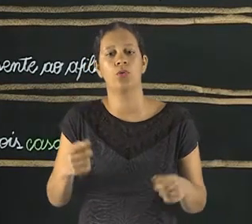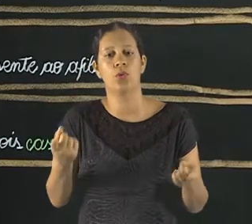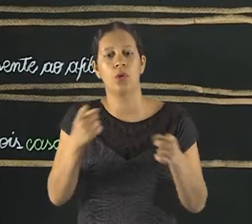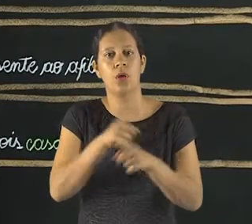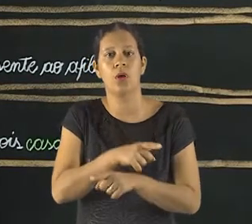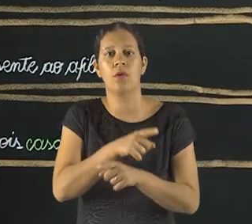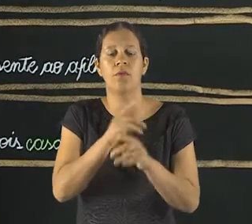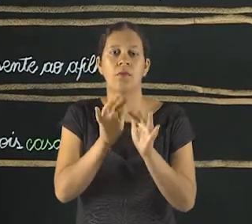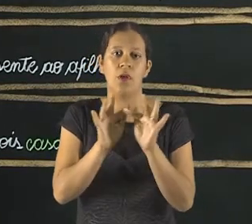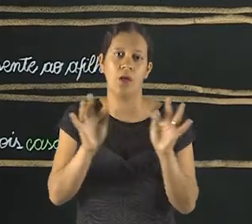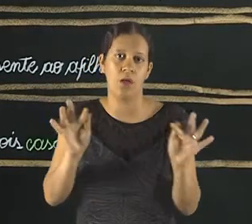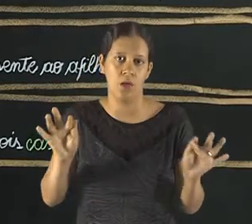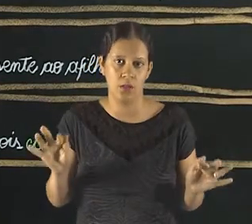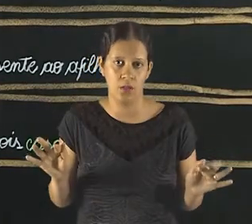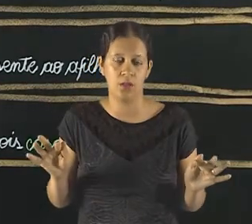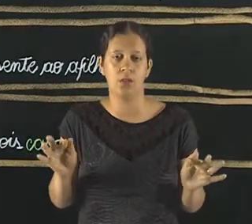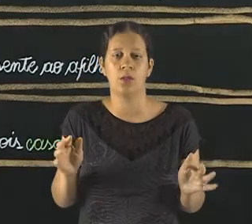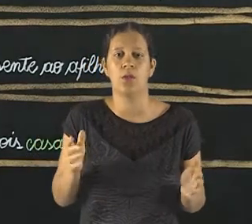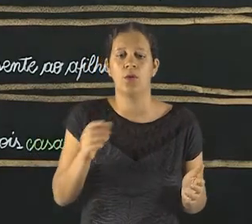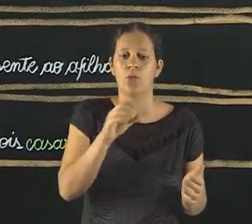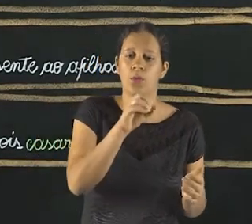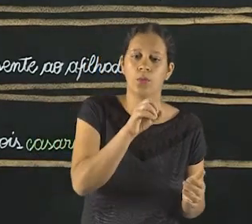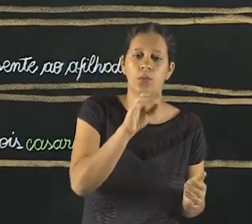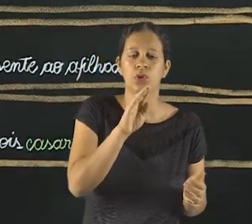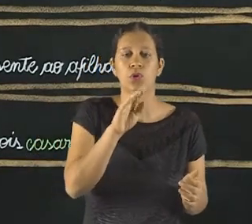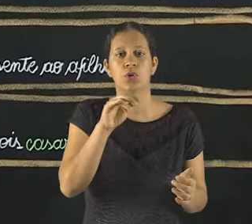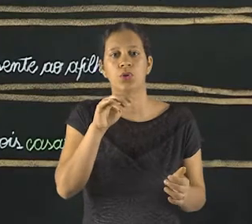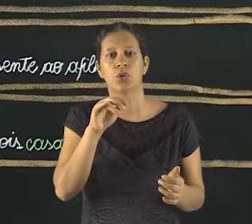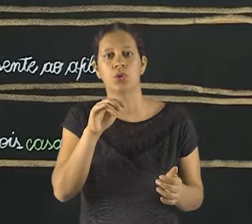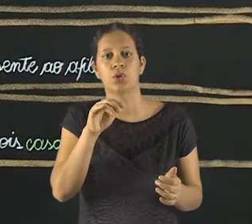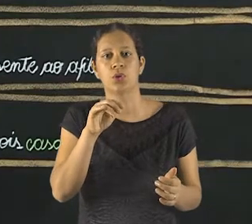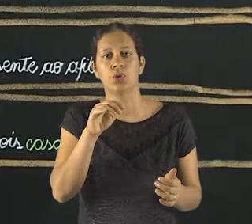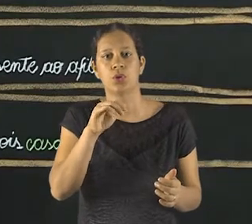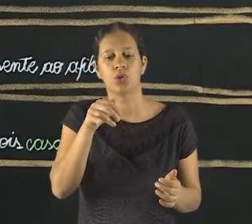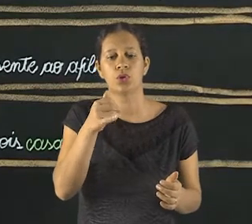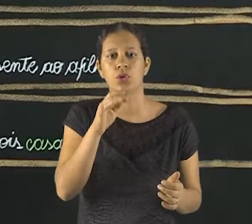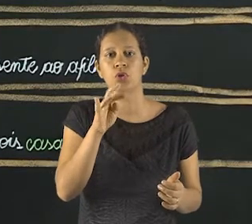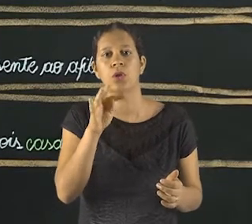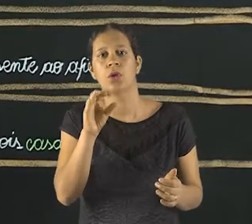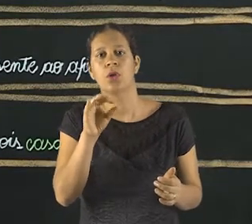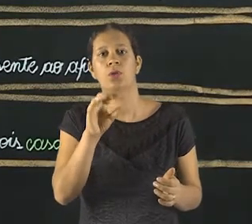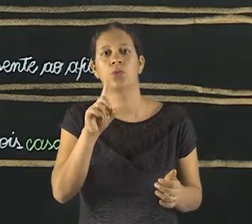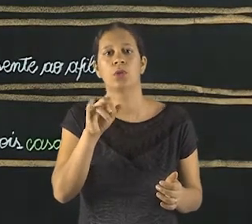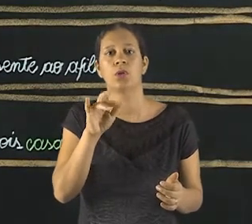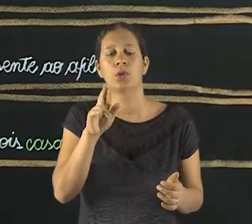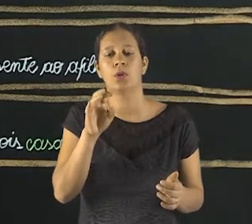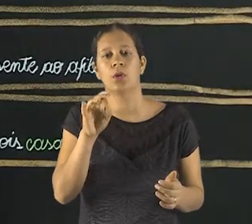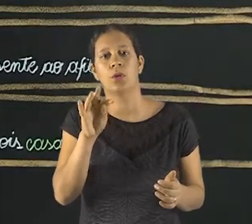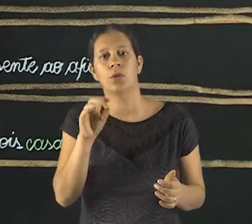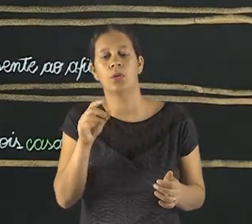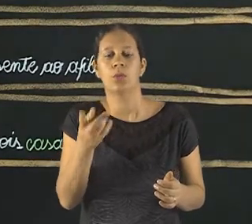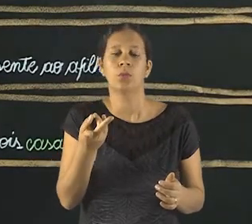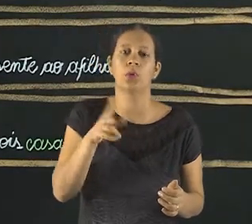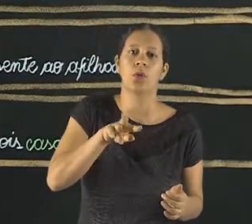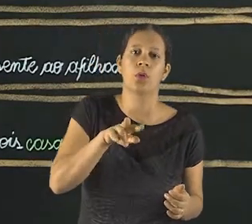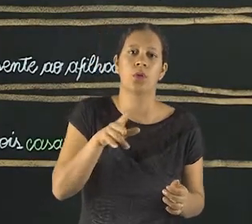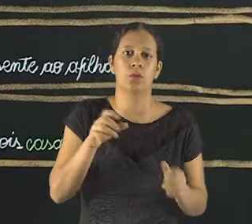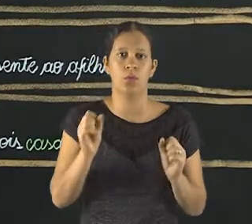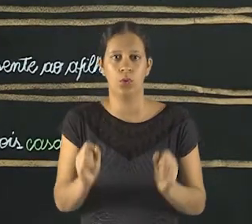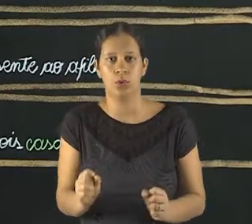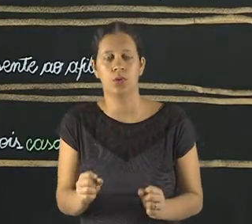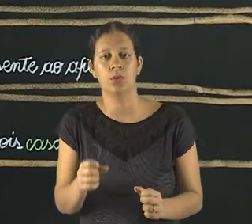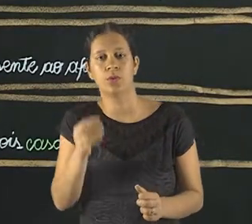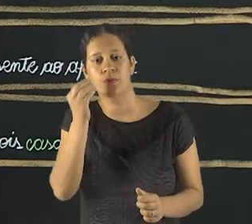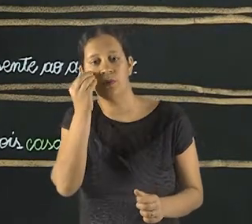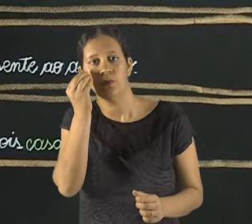inversões são naturais. Ninguém, quando escreve, está pensando se vai colocar o objeto direto ou indireto. Isso é intuitivo. Isso vem de uma construção